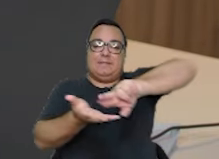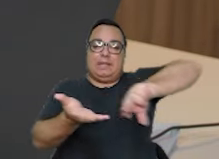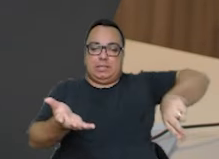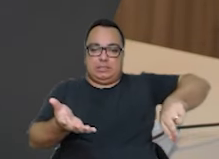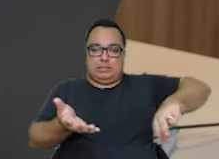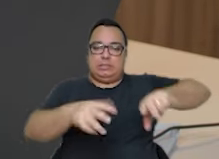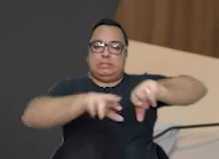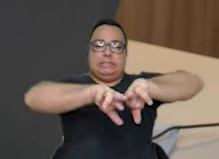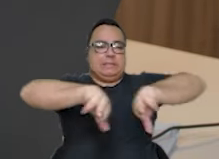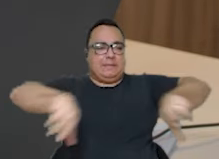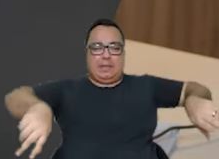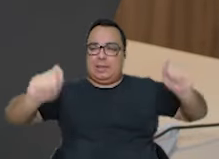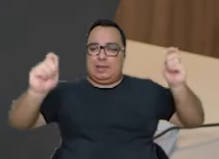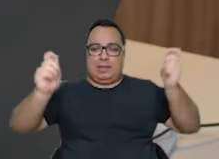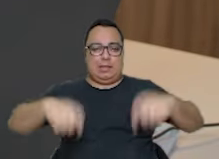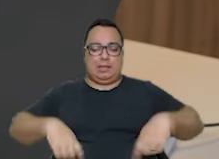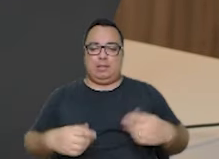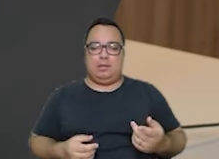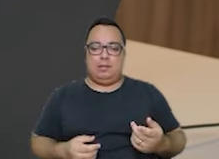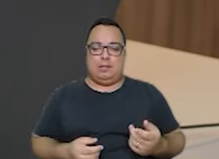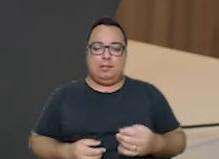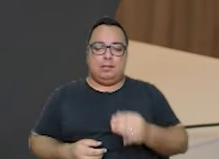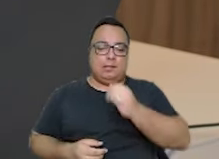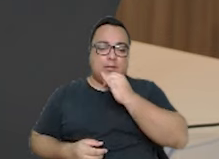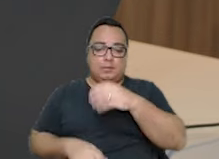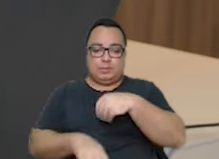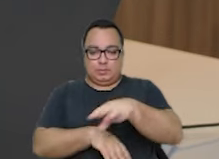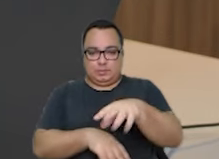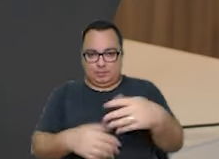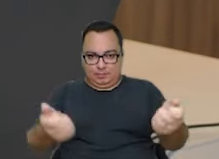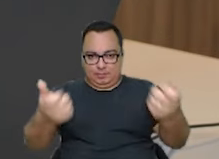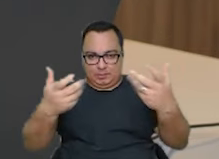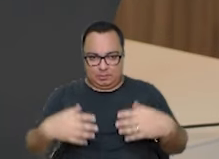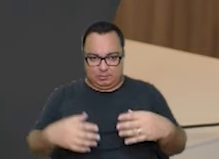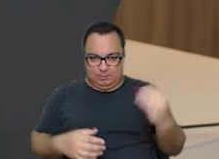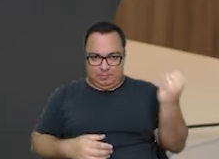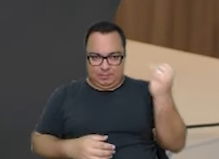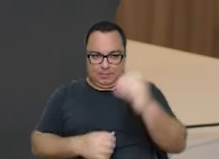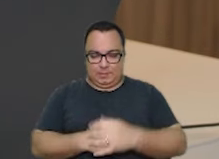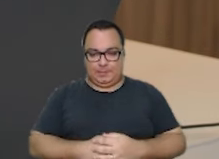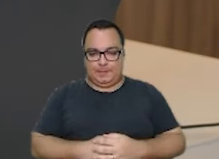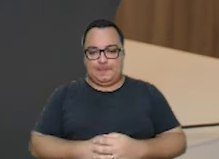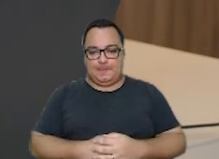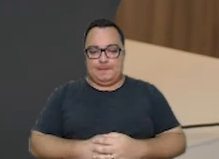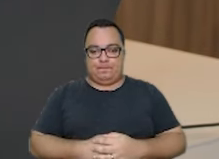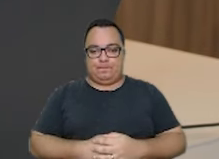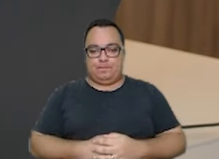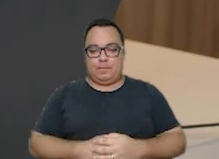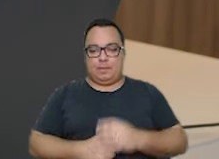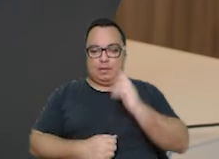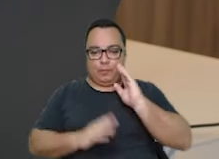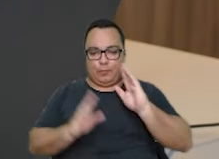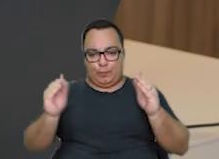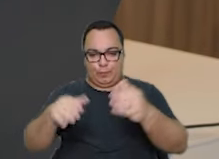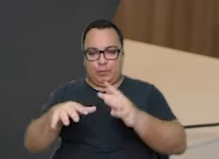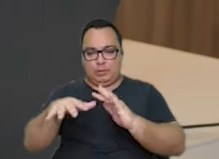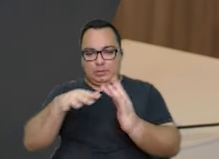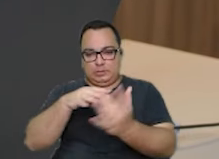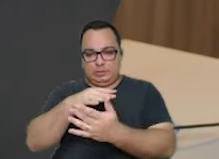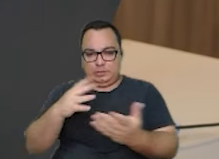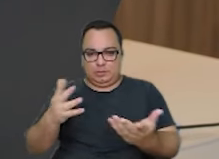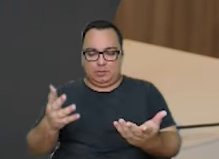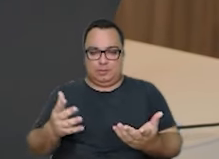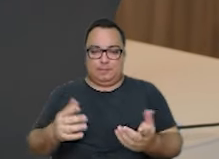conteúdos diferentes Então se vocês puderem puderem falar um pouquinho eu acho importante eh a gente acaba focando às vezes um pouquinho no na rede